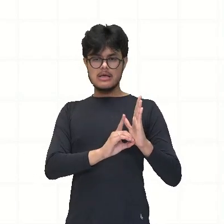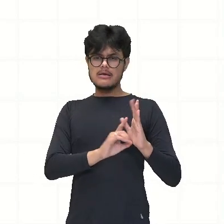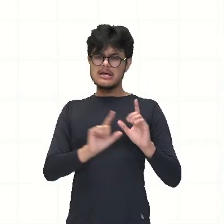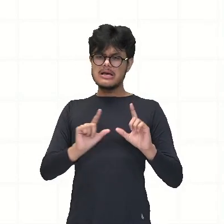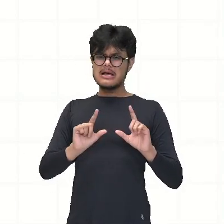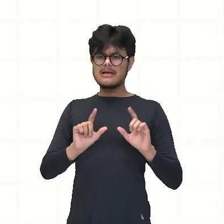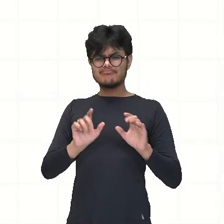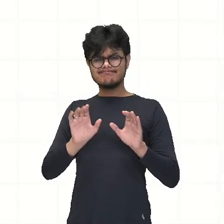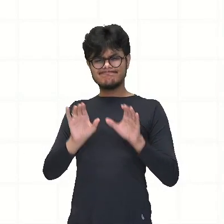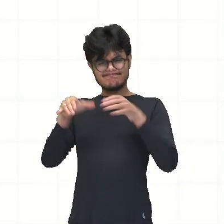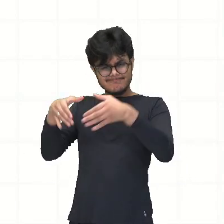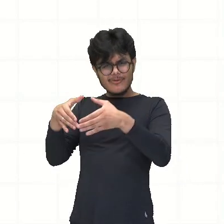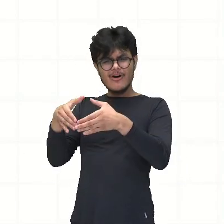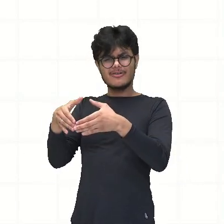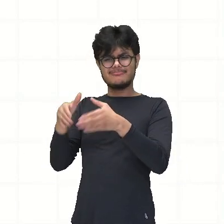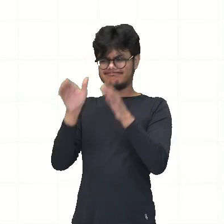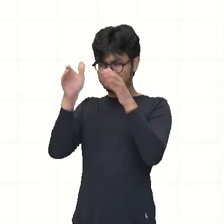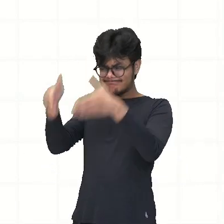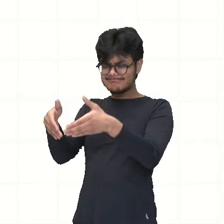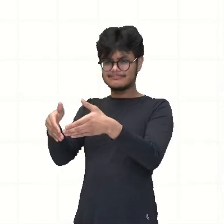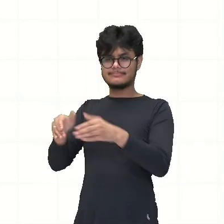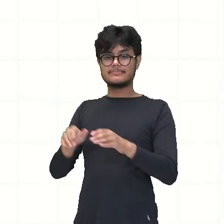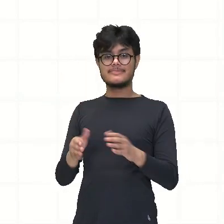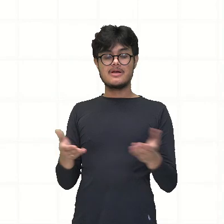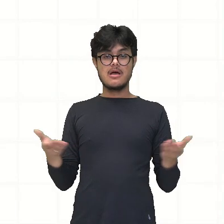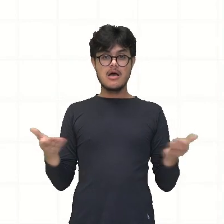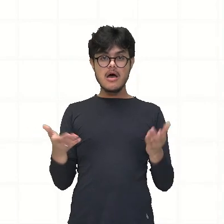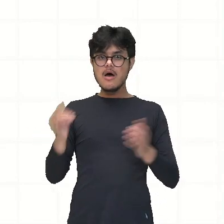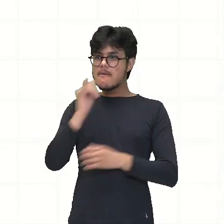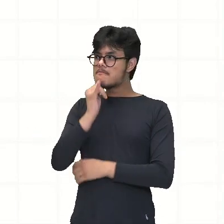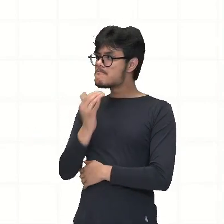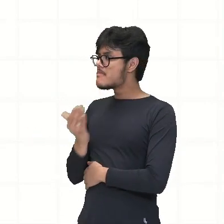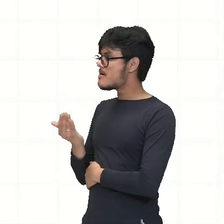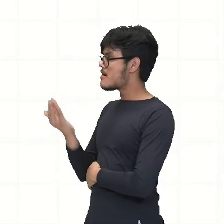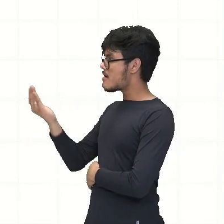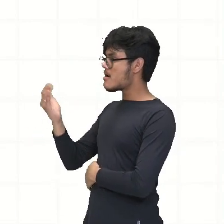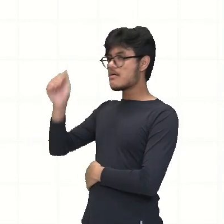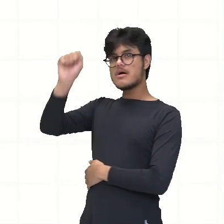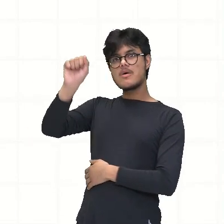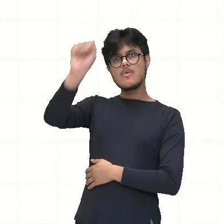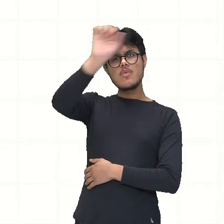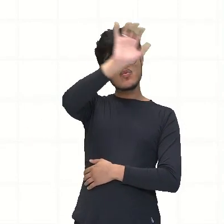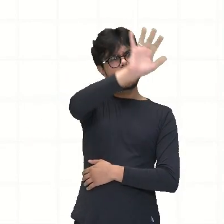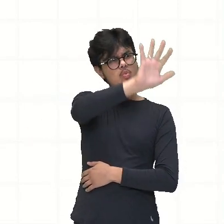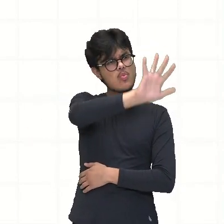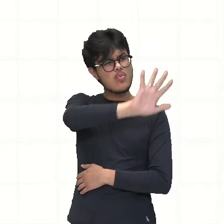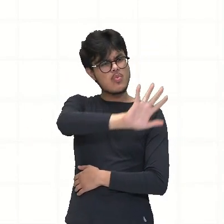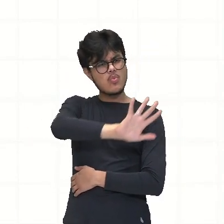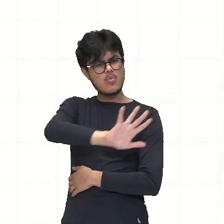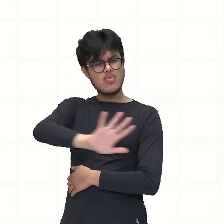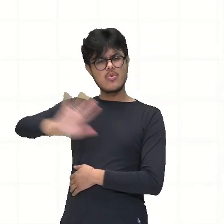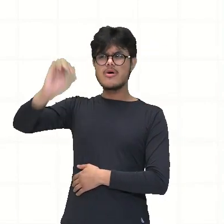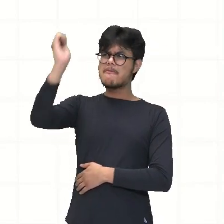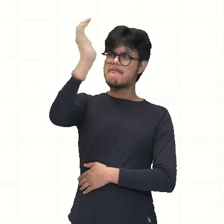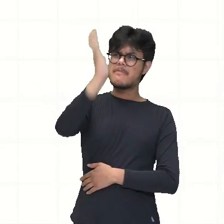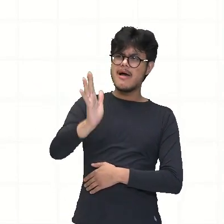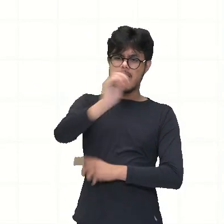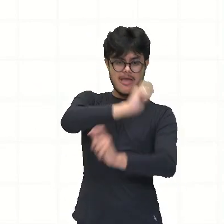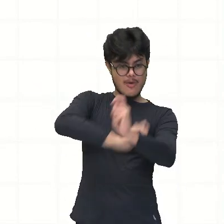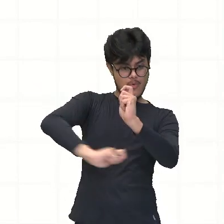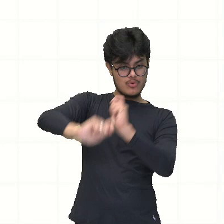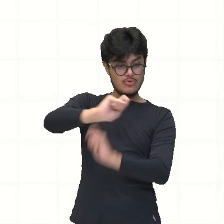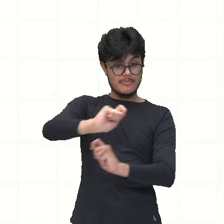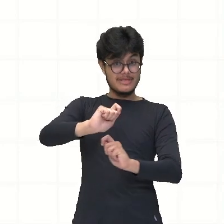bem concentrado, né? E depois a gente observa outras atividades econômicas se desenvolvendo em outras